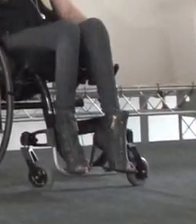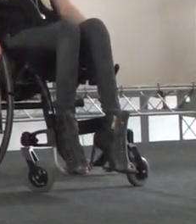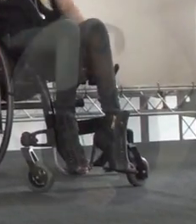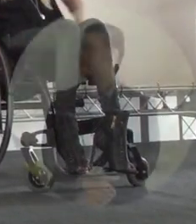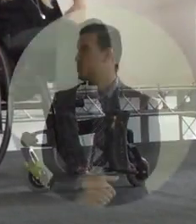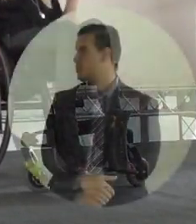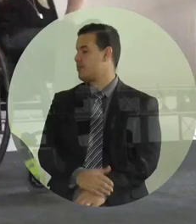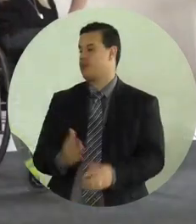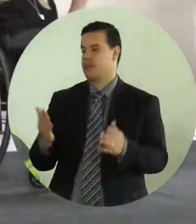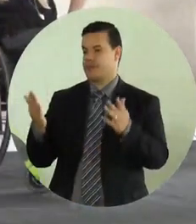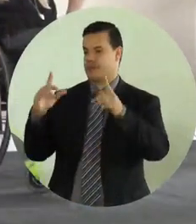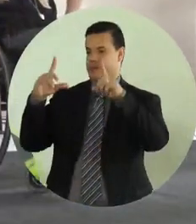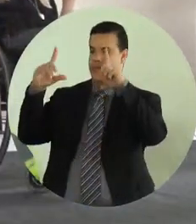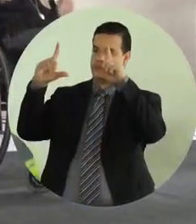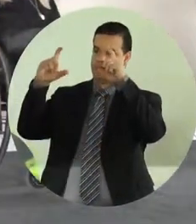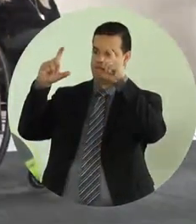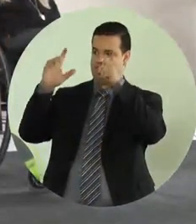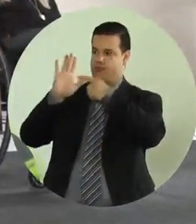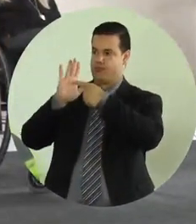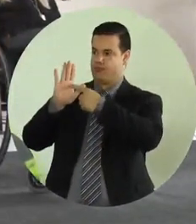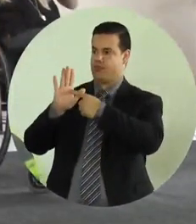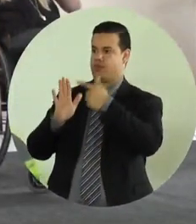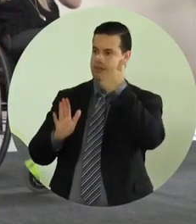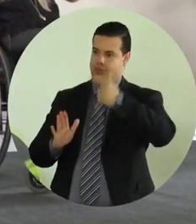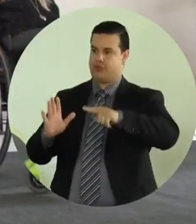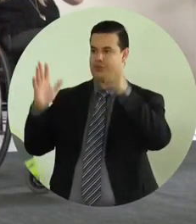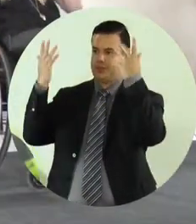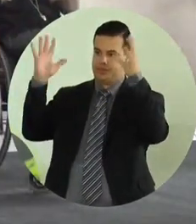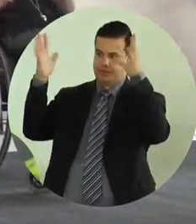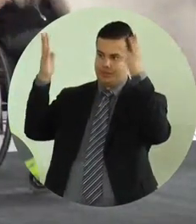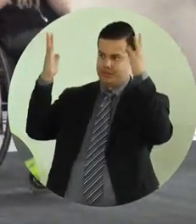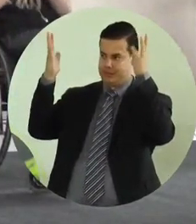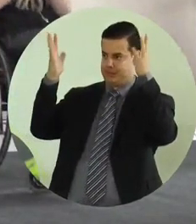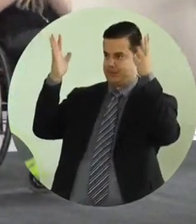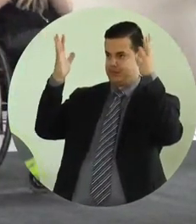Vamos então para o registro, mais uma salva de palmas.